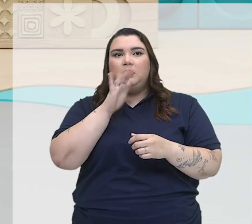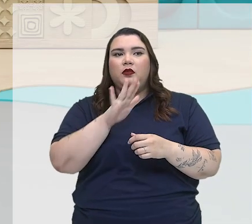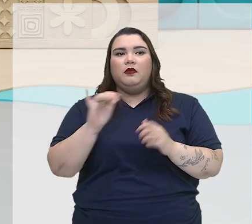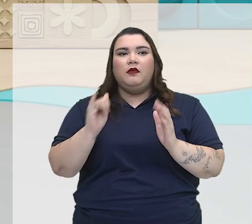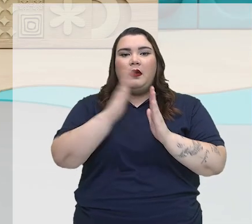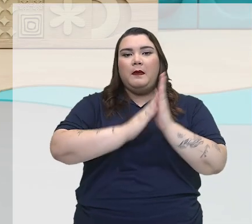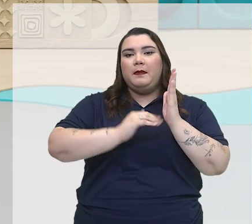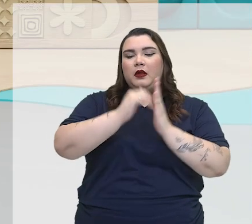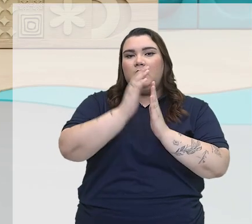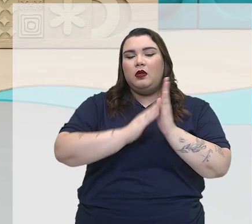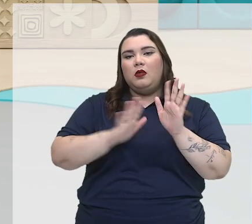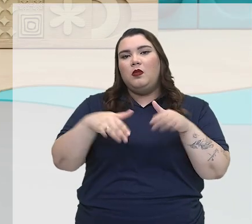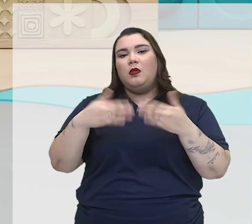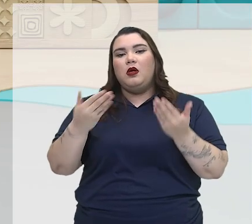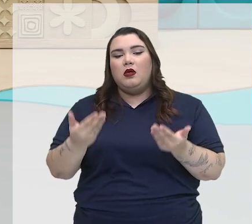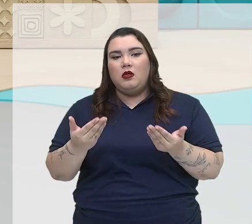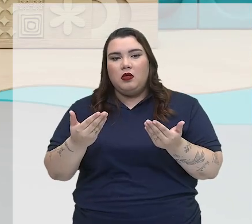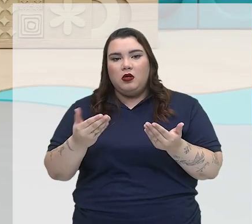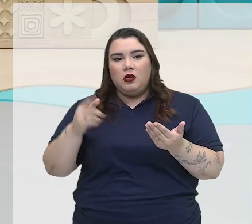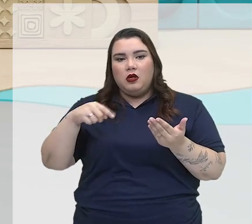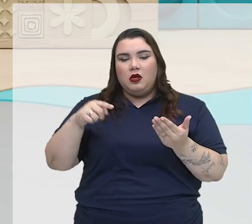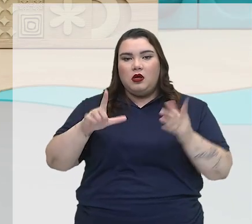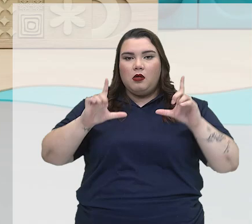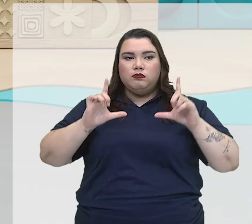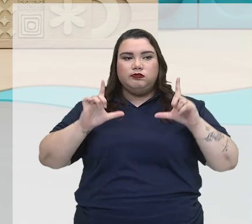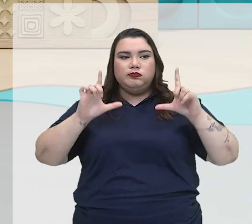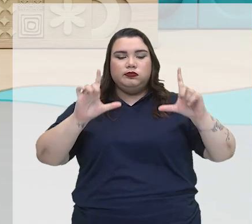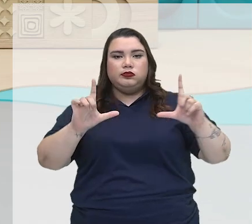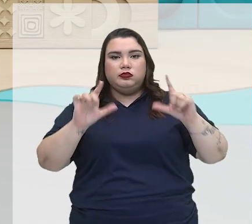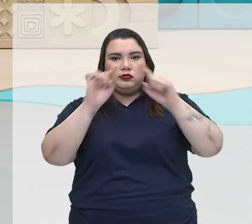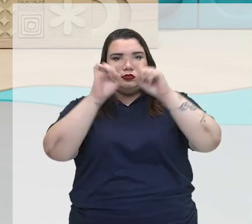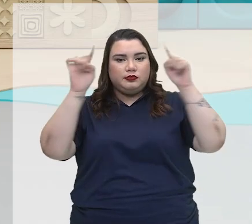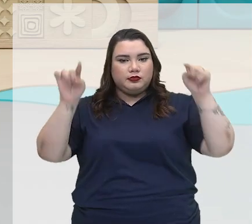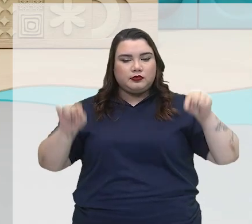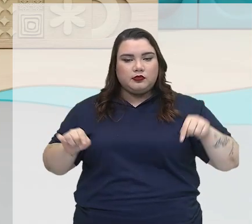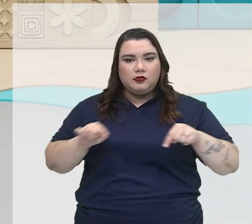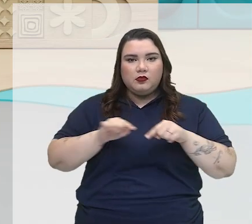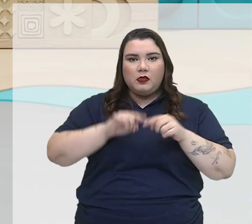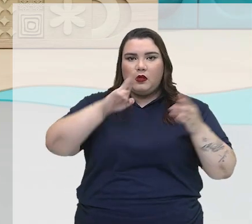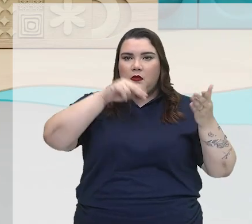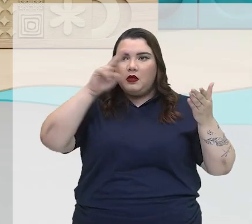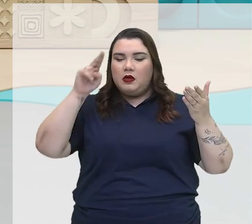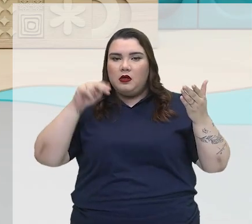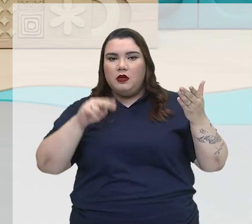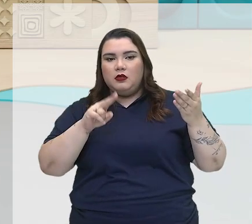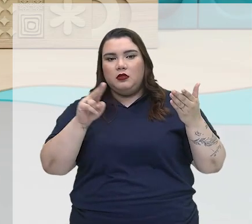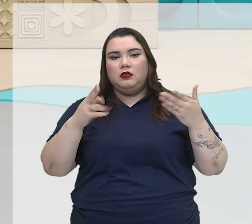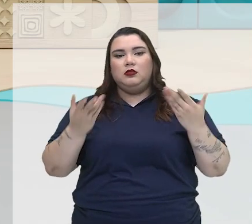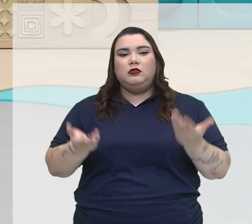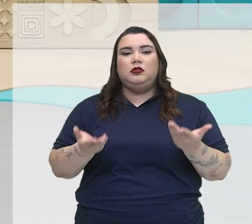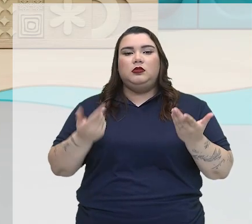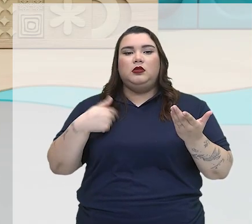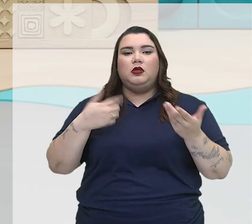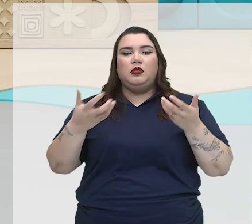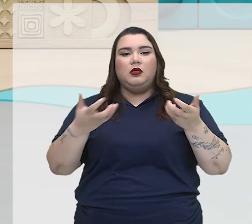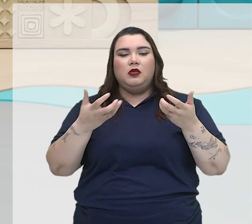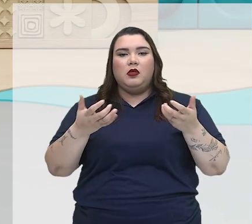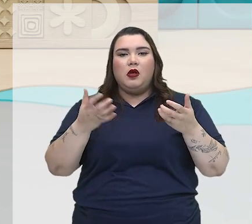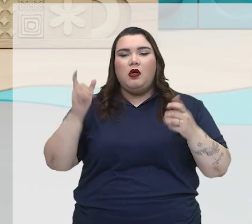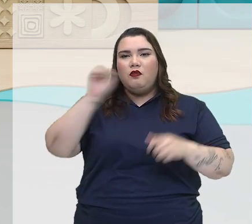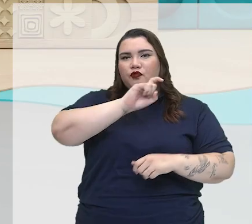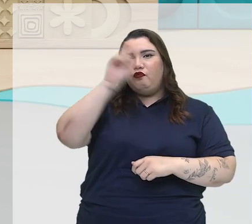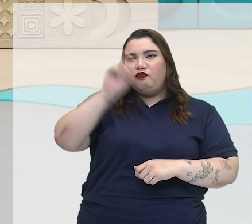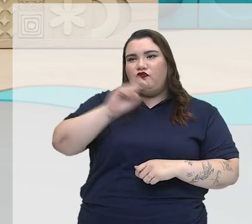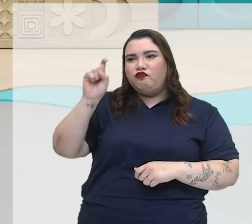Então, qual o suporte dessa pintura? Seria o quê? Uma tela, não é isso? Então, não, eu quero fazer um